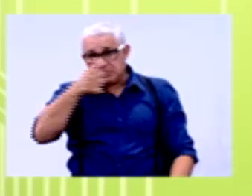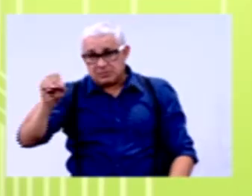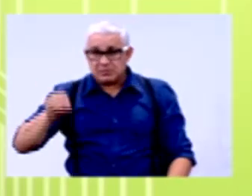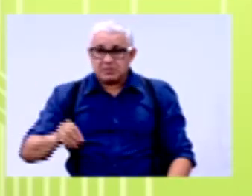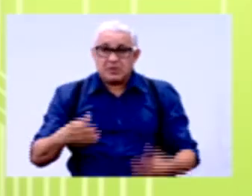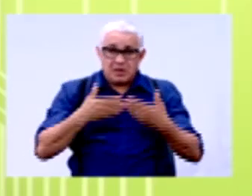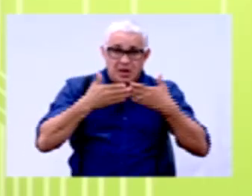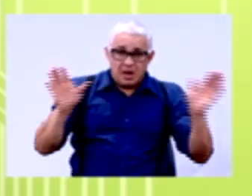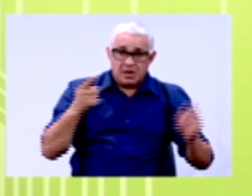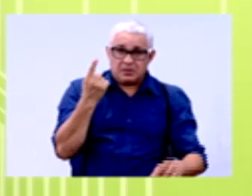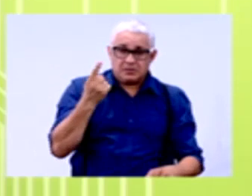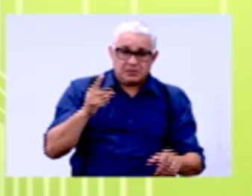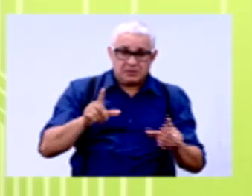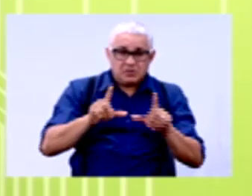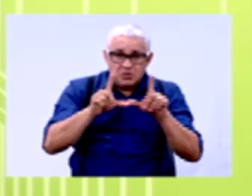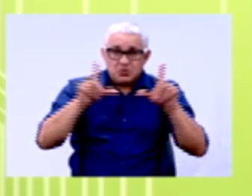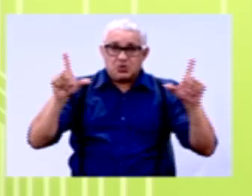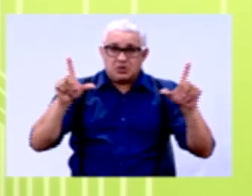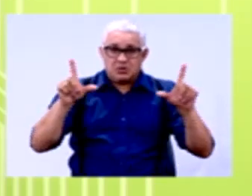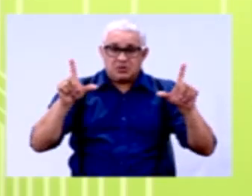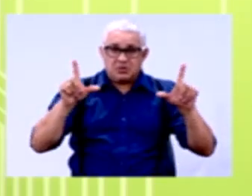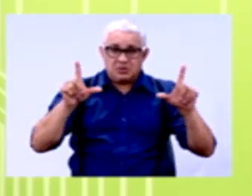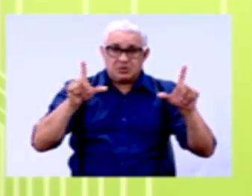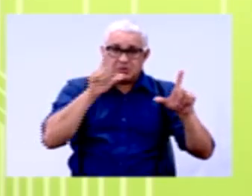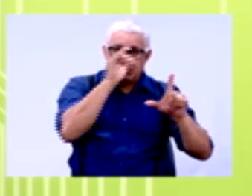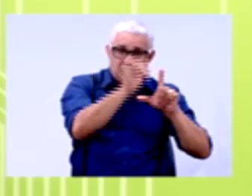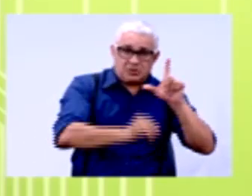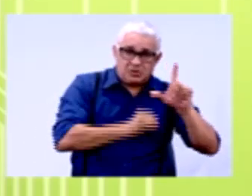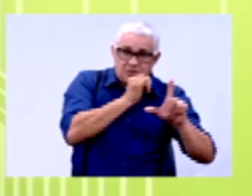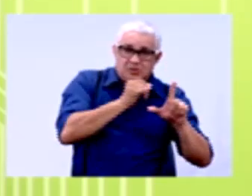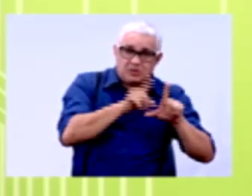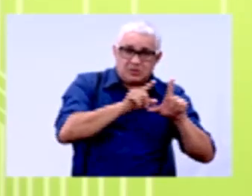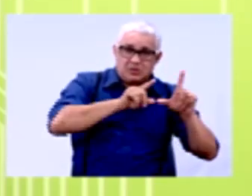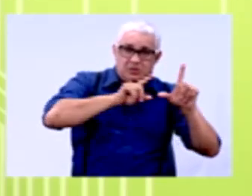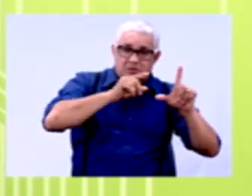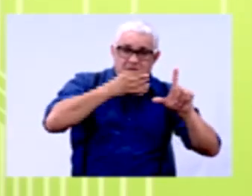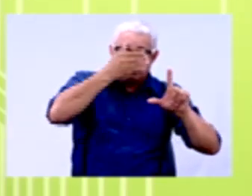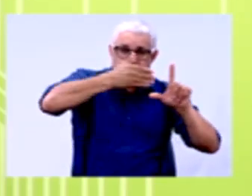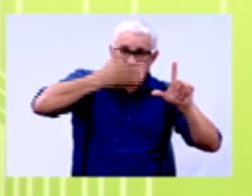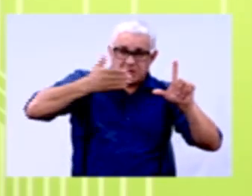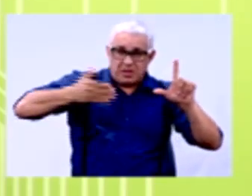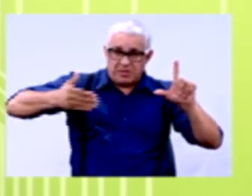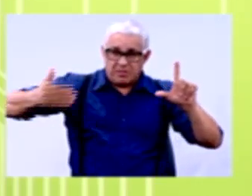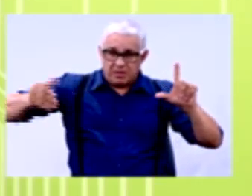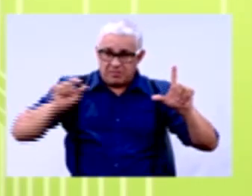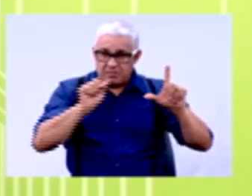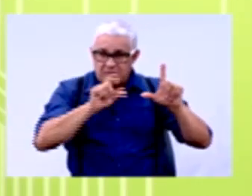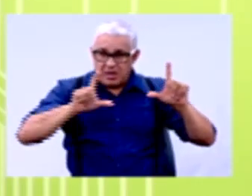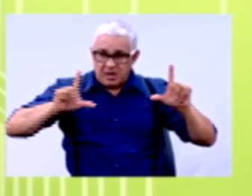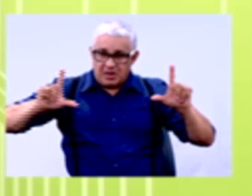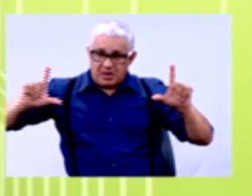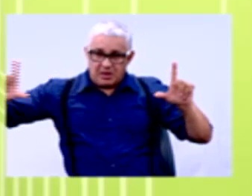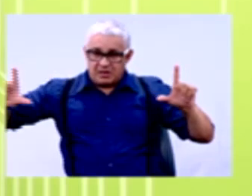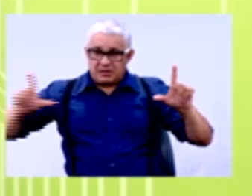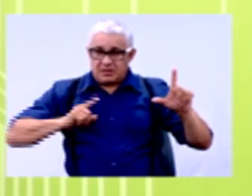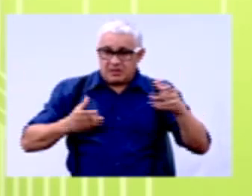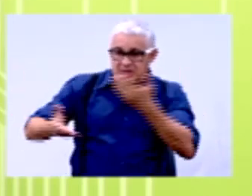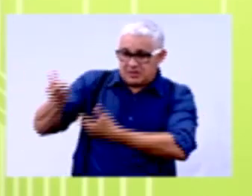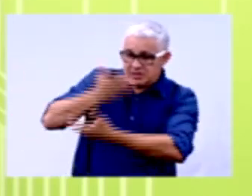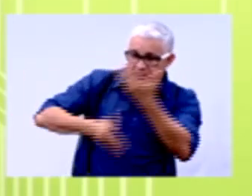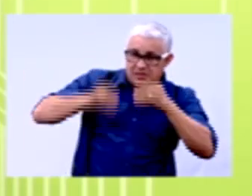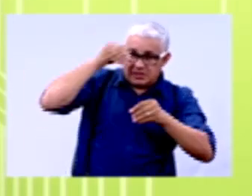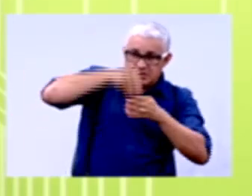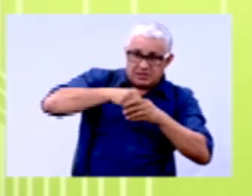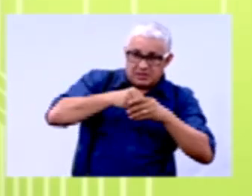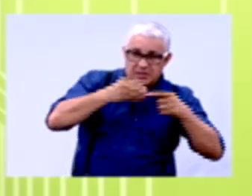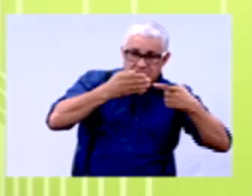abre uma janela de um navegador e abre várias abas dentro dela, você está compartilhando a sessão dentro de uma aba